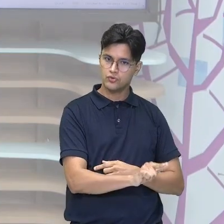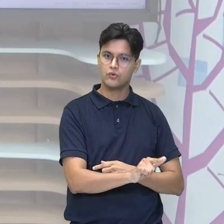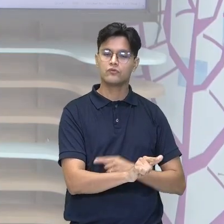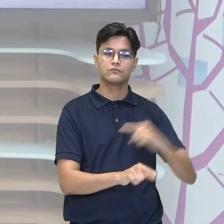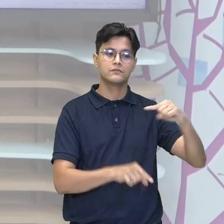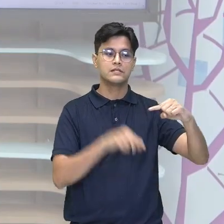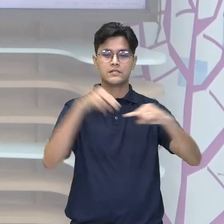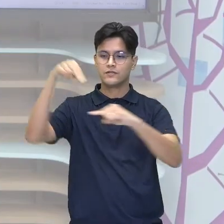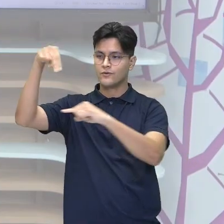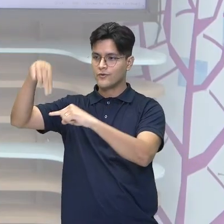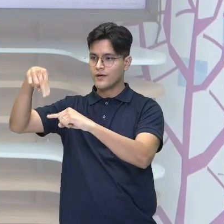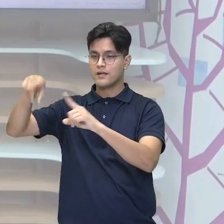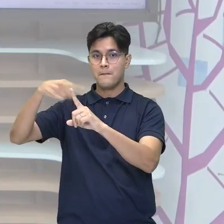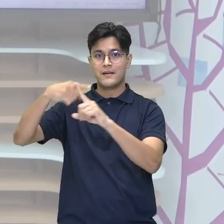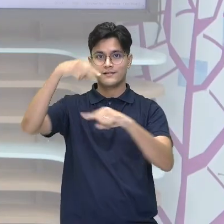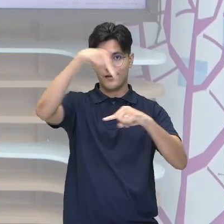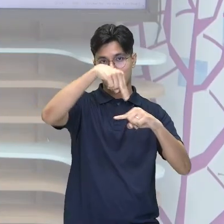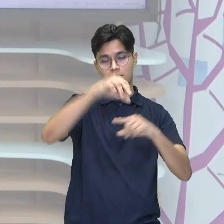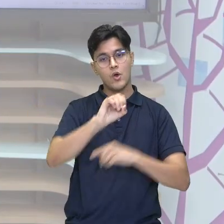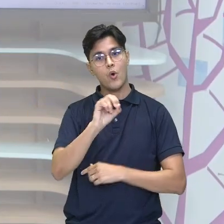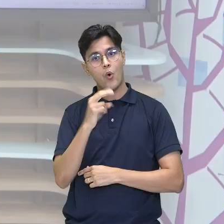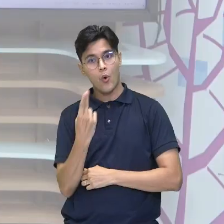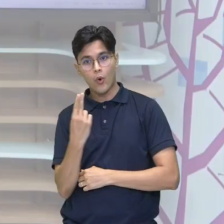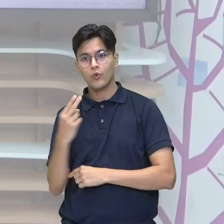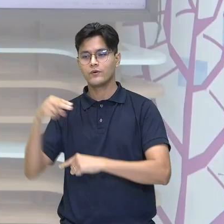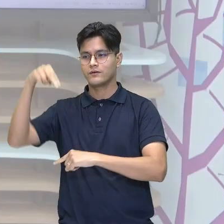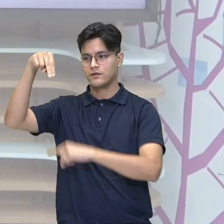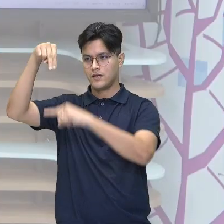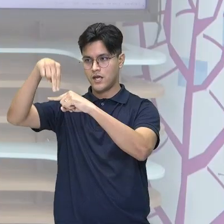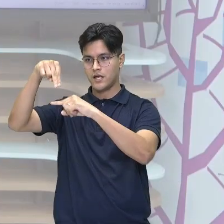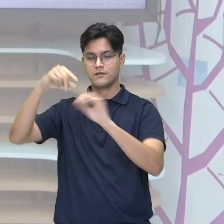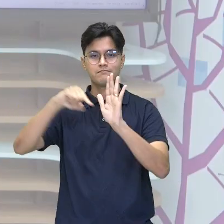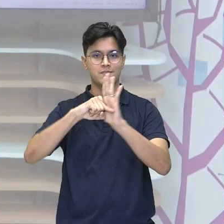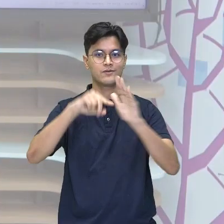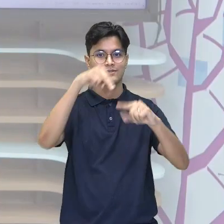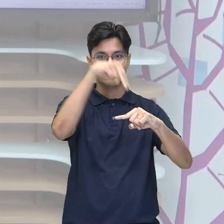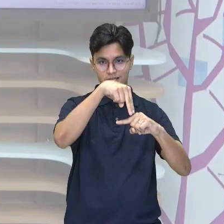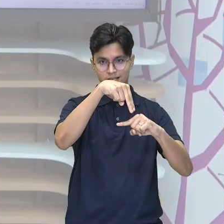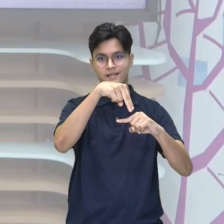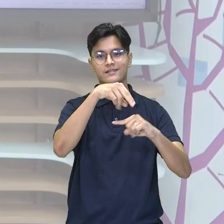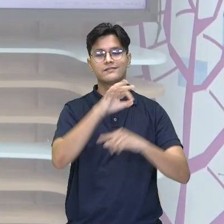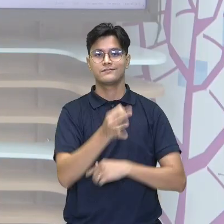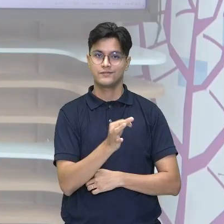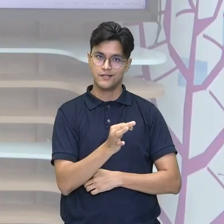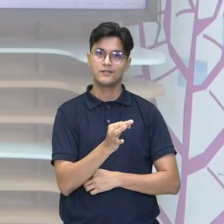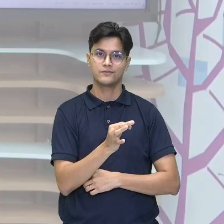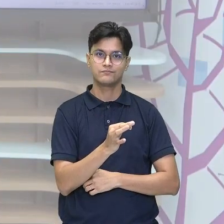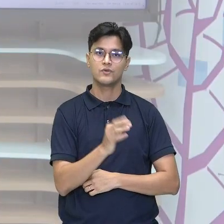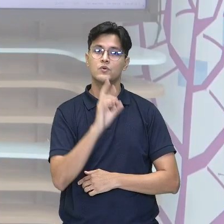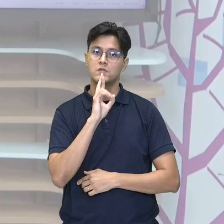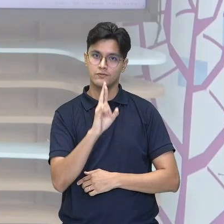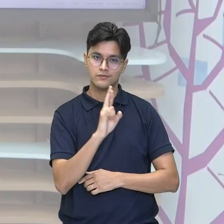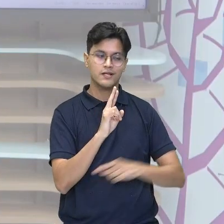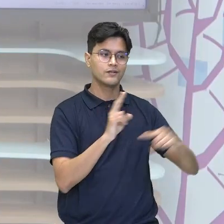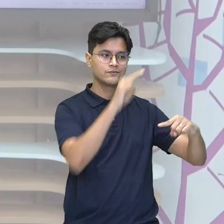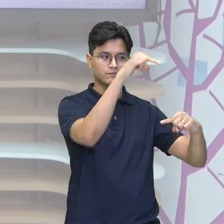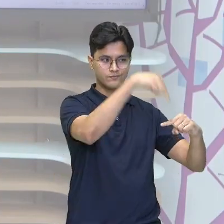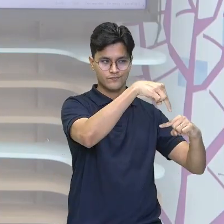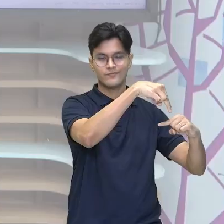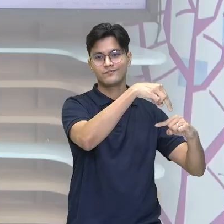operações na parte de cima da fração, que é no numerador. Neste caso, a gente adicionou 10 e 11,